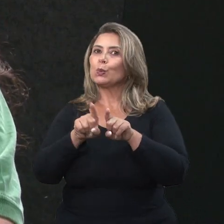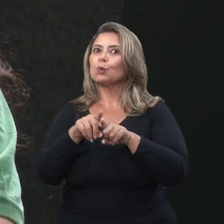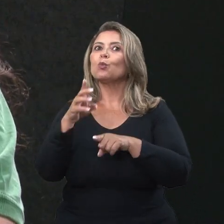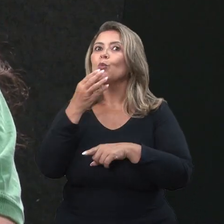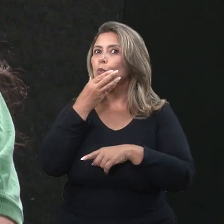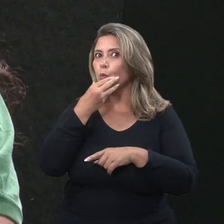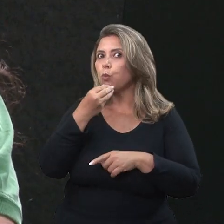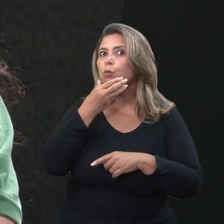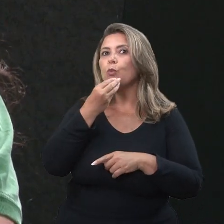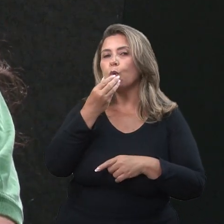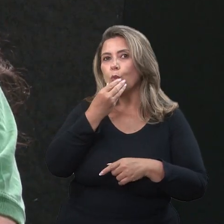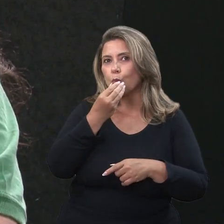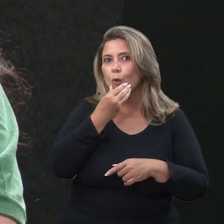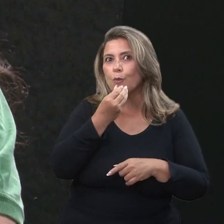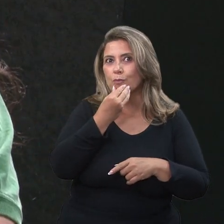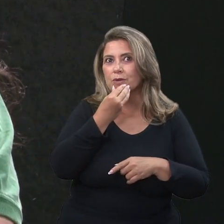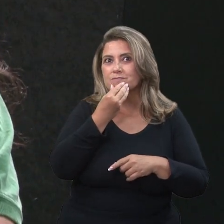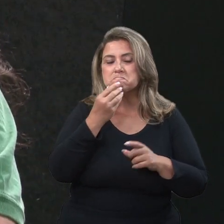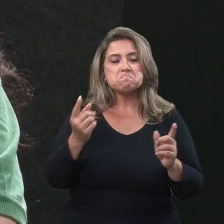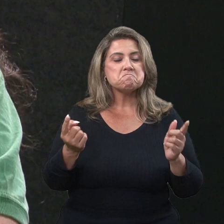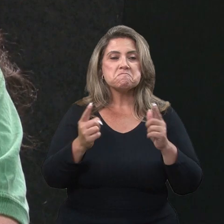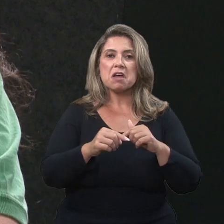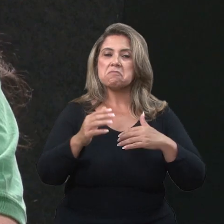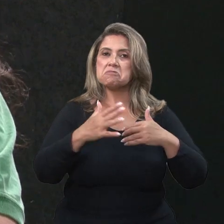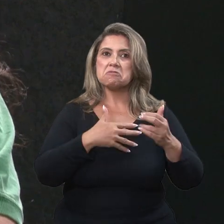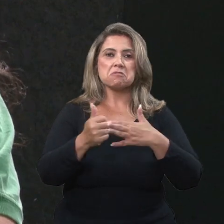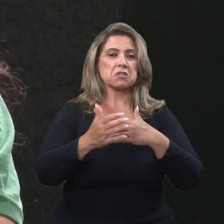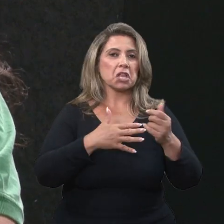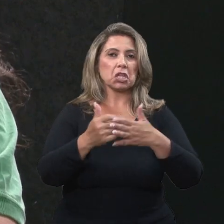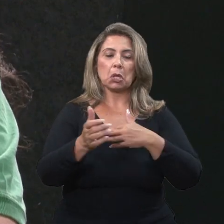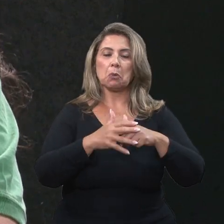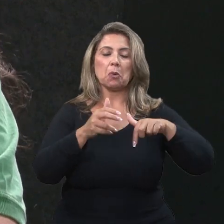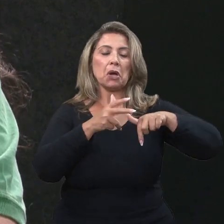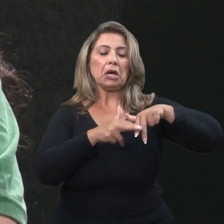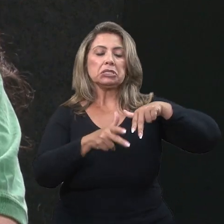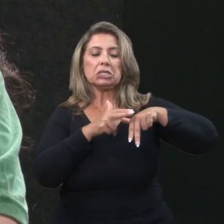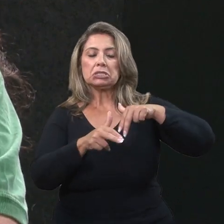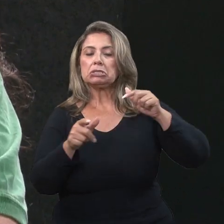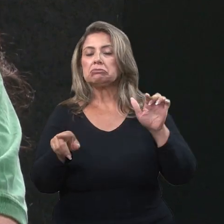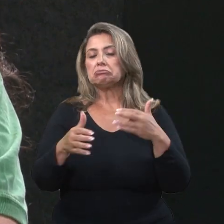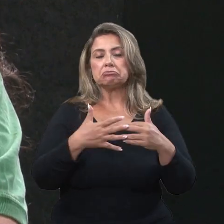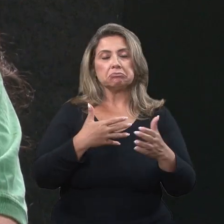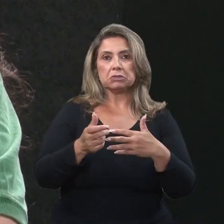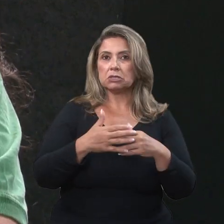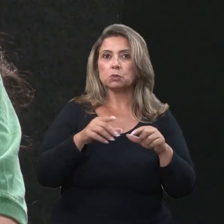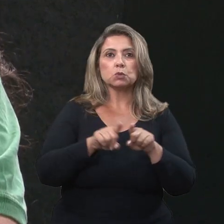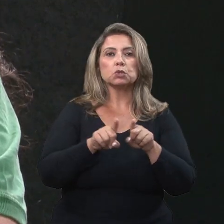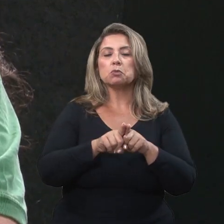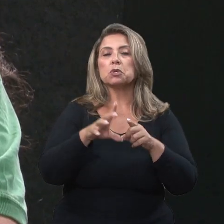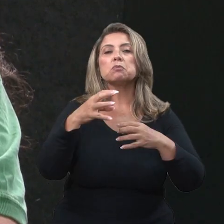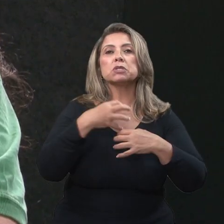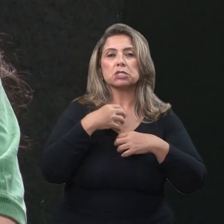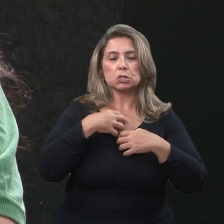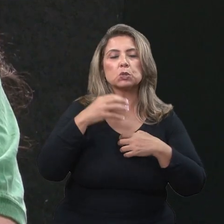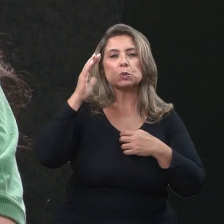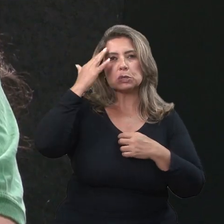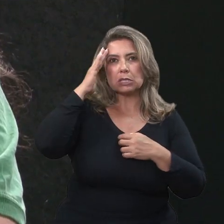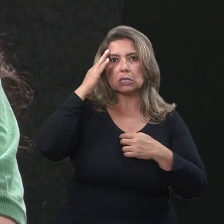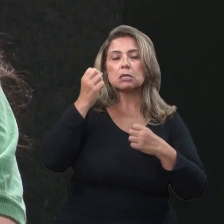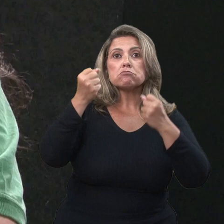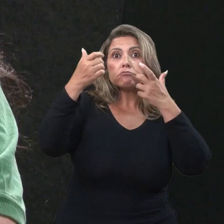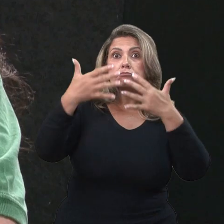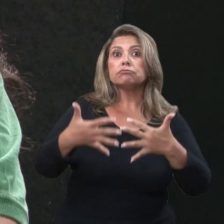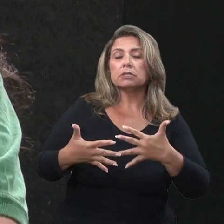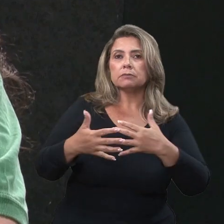né, e o assédio pode acontecer independente do gênero, da identidade sexual, e isso tem que ficar claro. Mas é